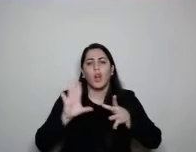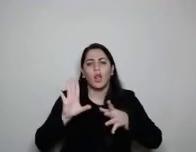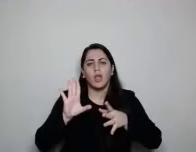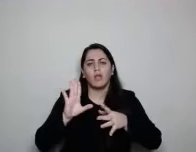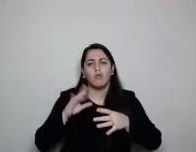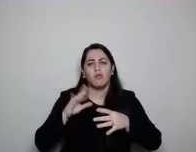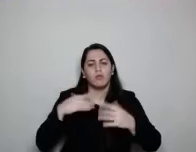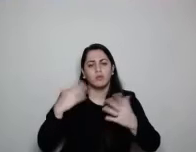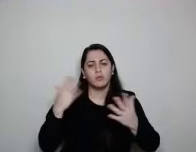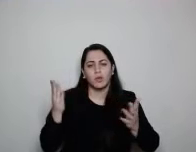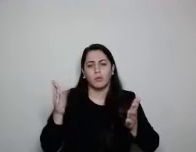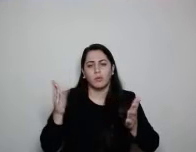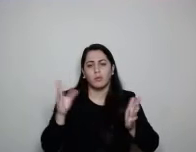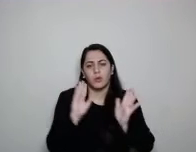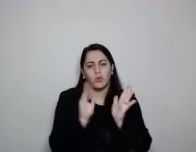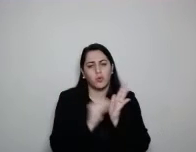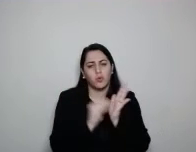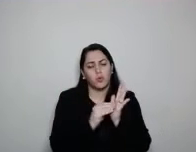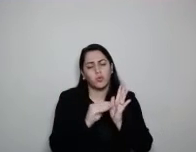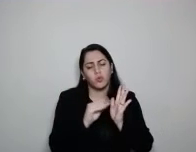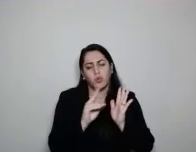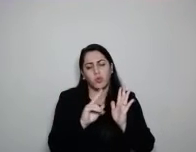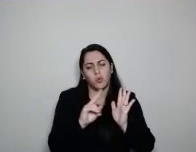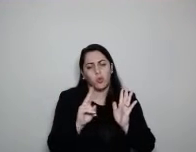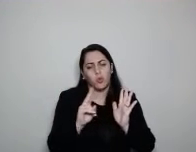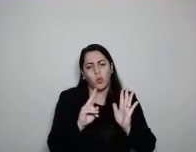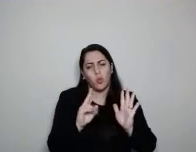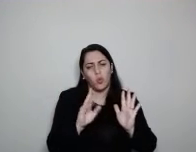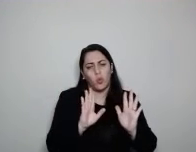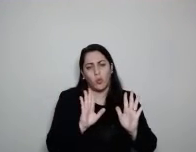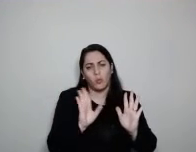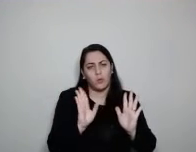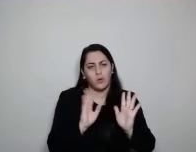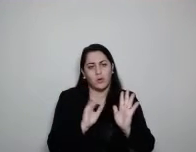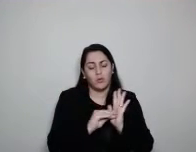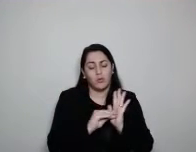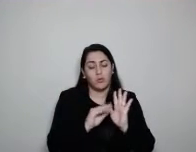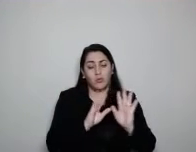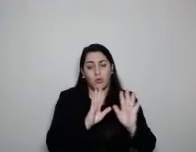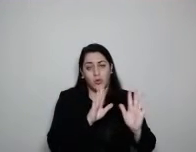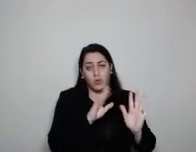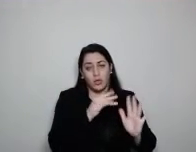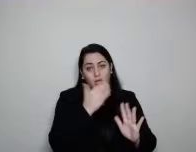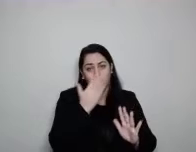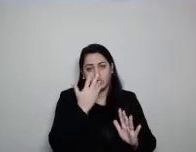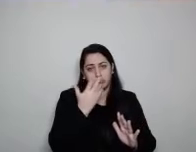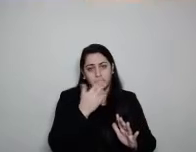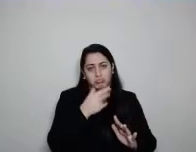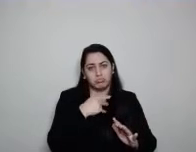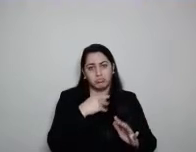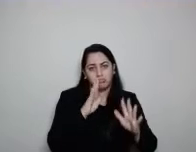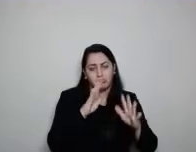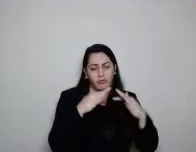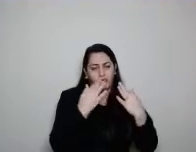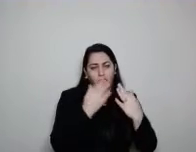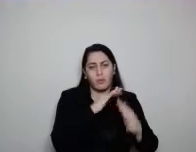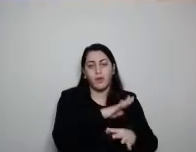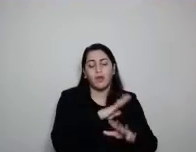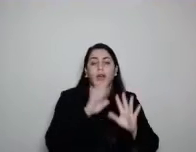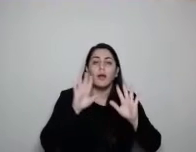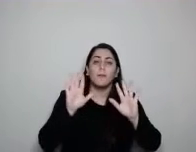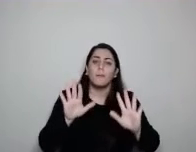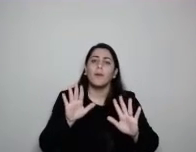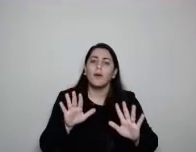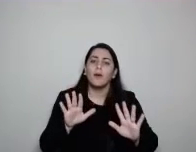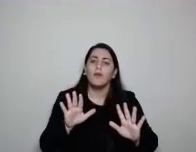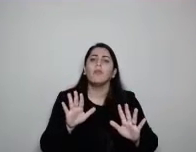E isso vai realmente prejudicar outras pessoas que precisam de tratamentos